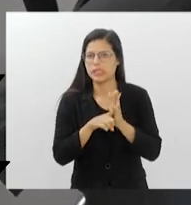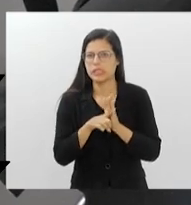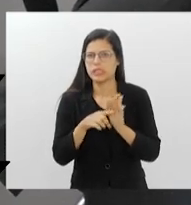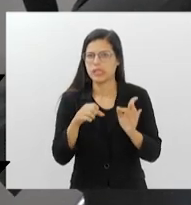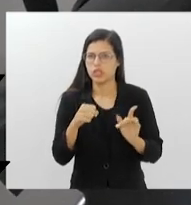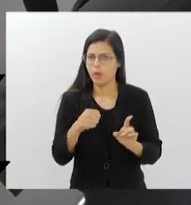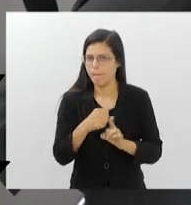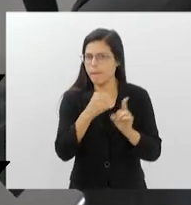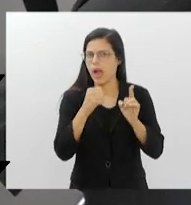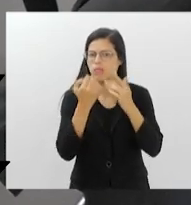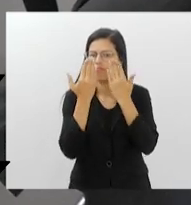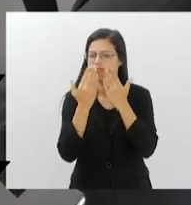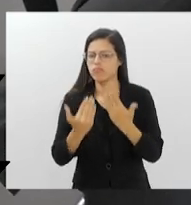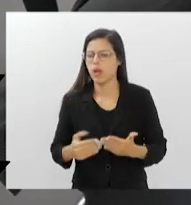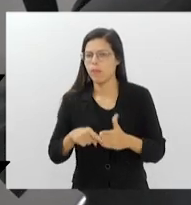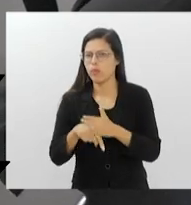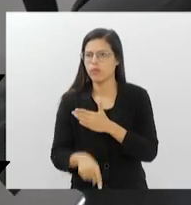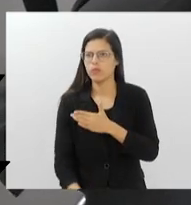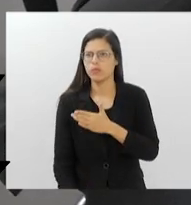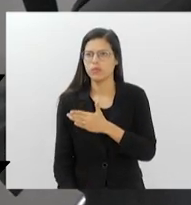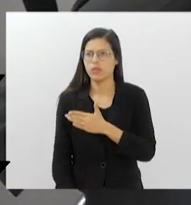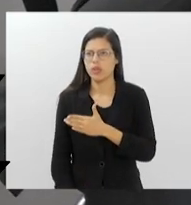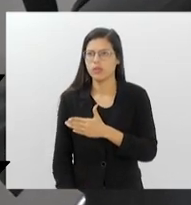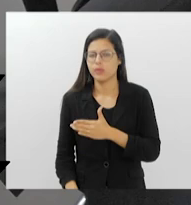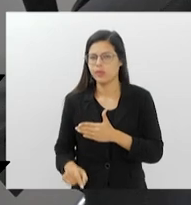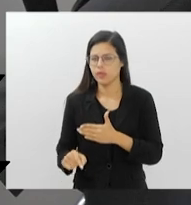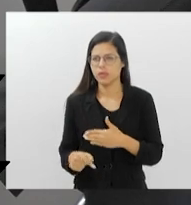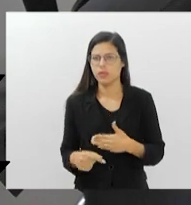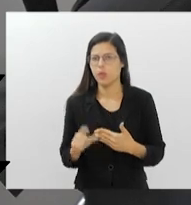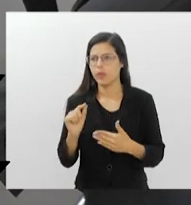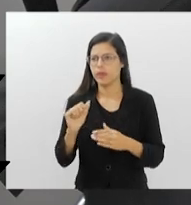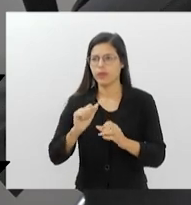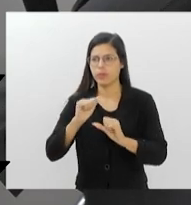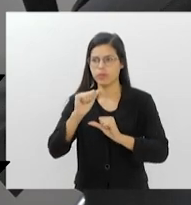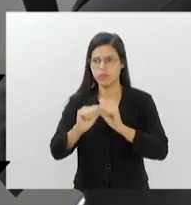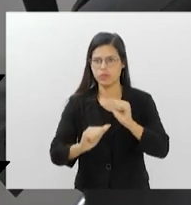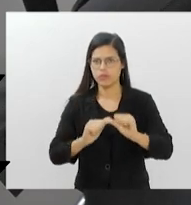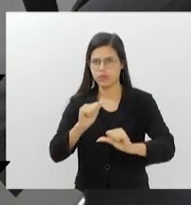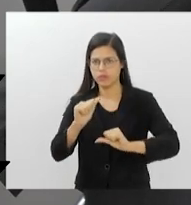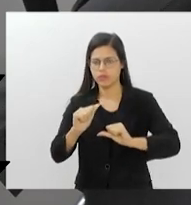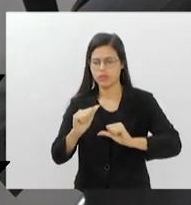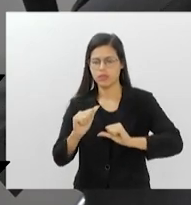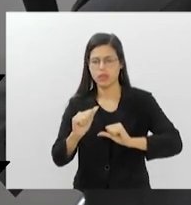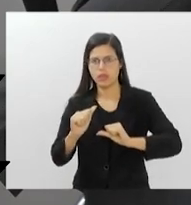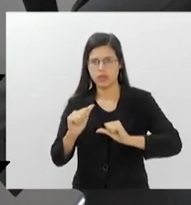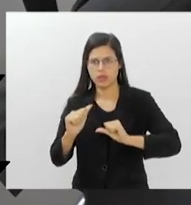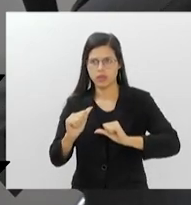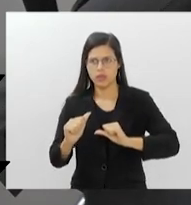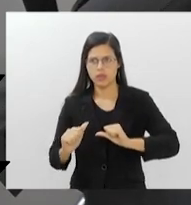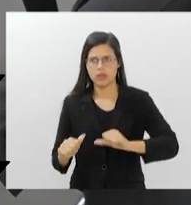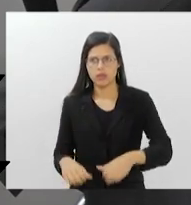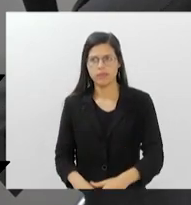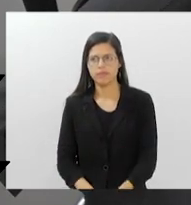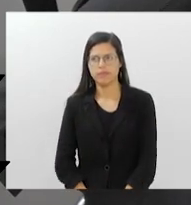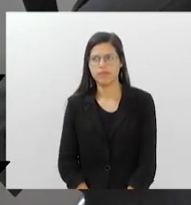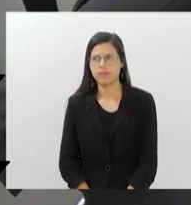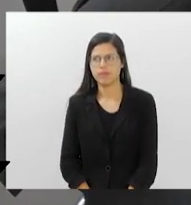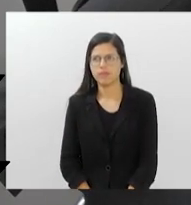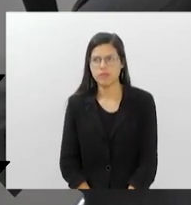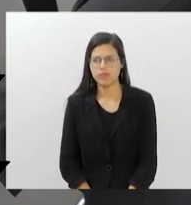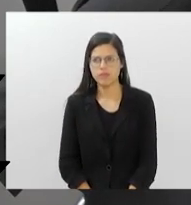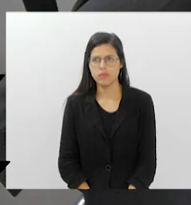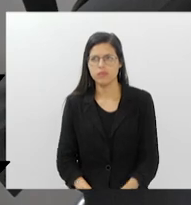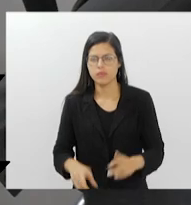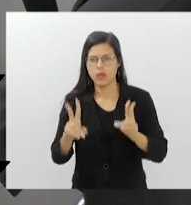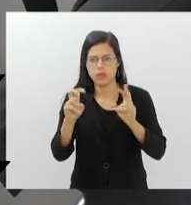aprofundada do que que isso representaria eh em termos eh né eh não só de